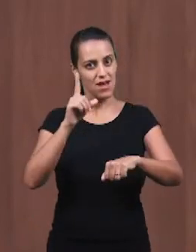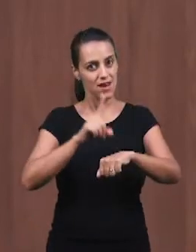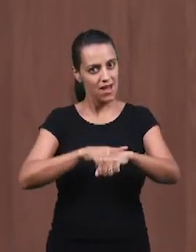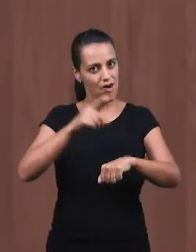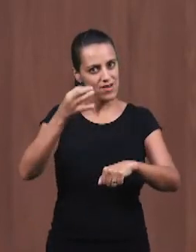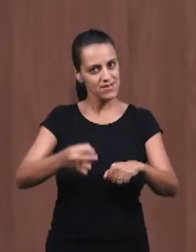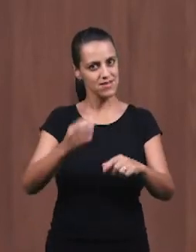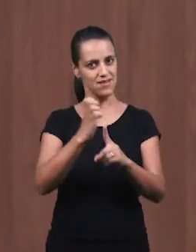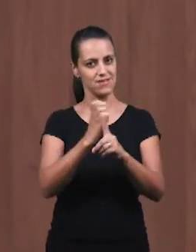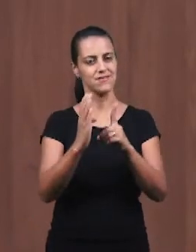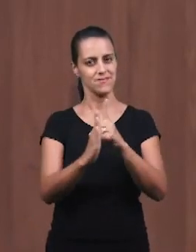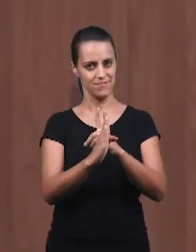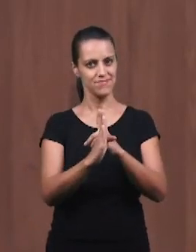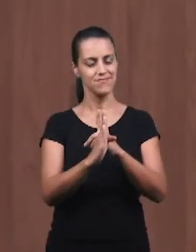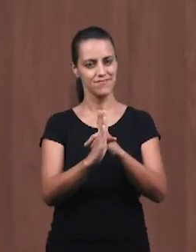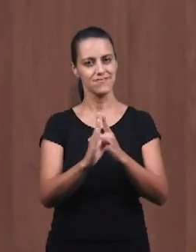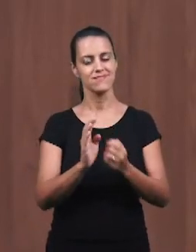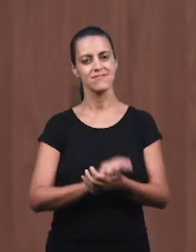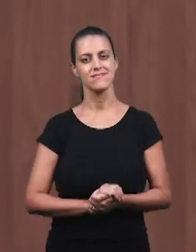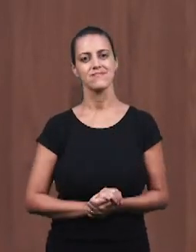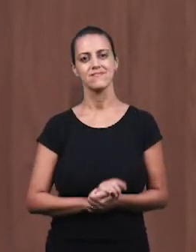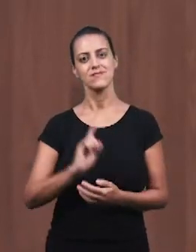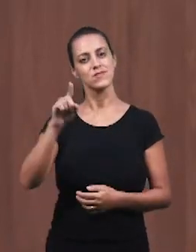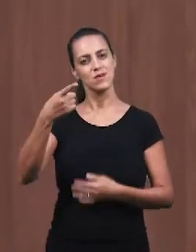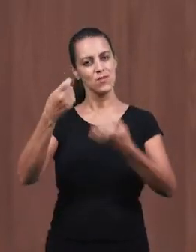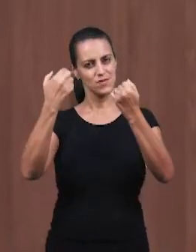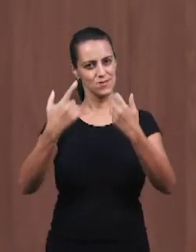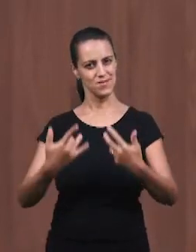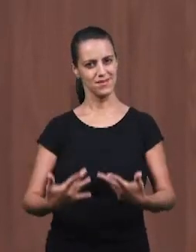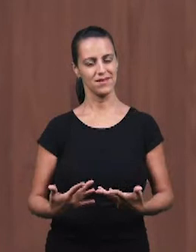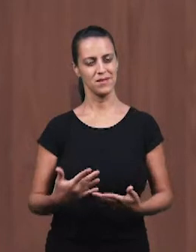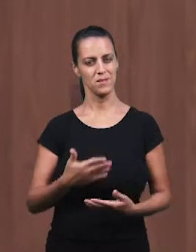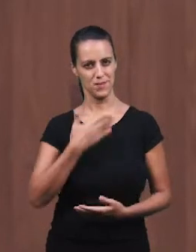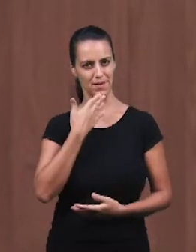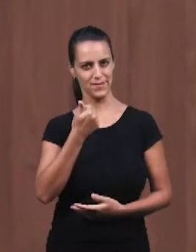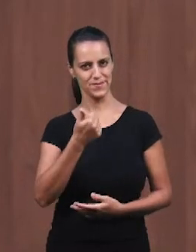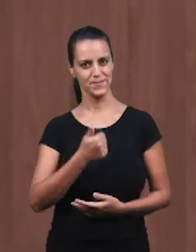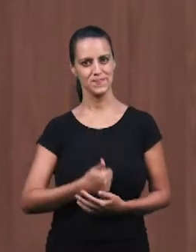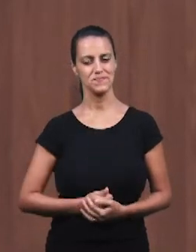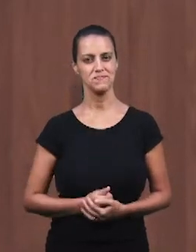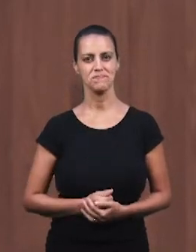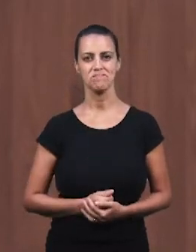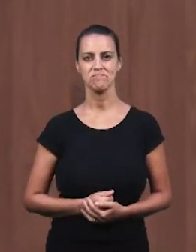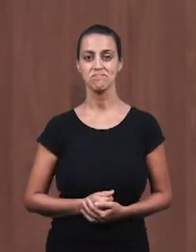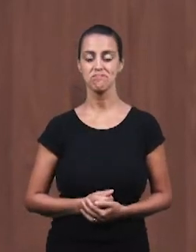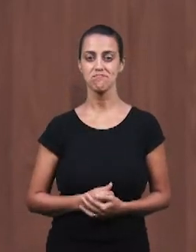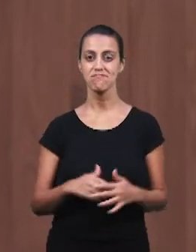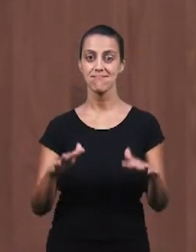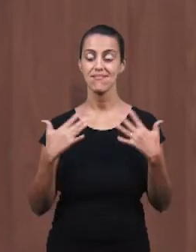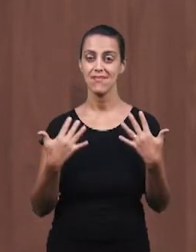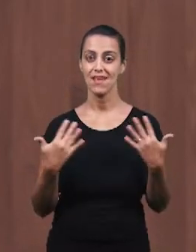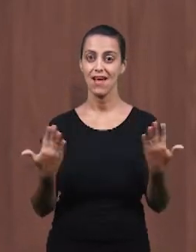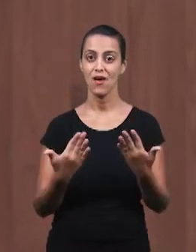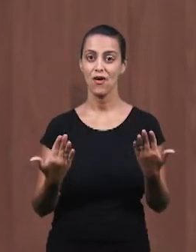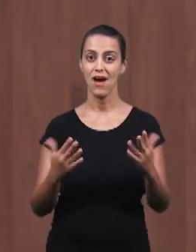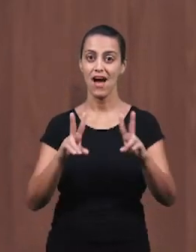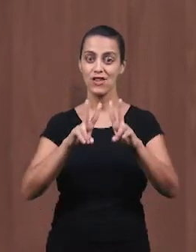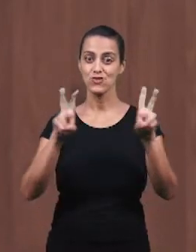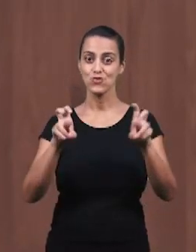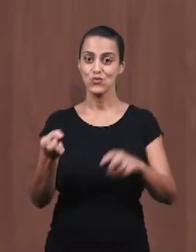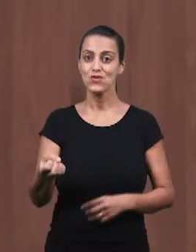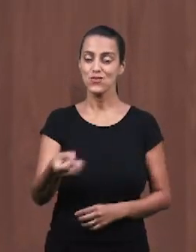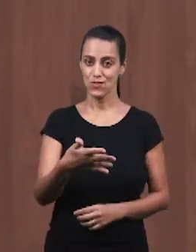na Escola Bíblica Dominical e os demais conforme explicaremos no final desta edição. Agora eu chamo a atenção para o nosso